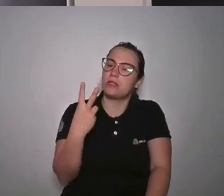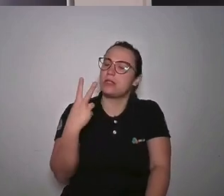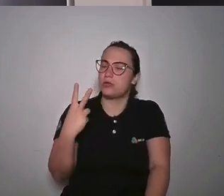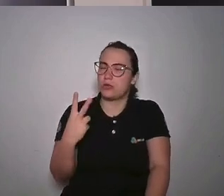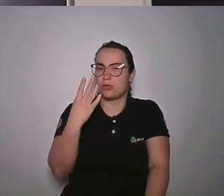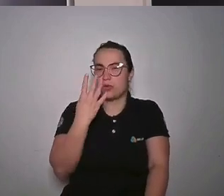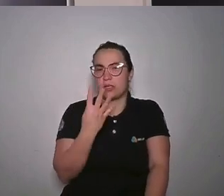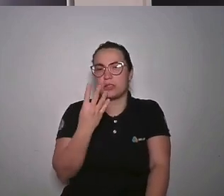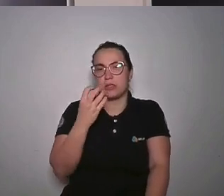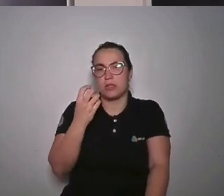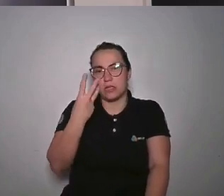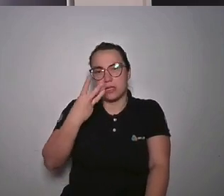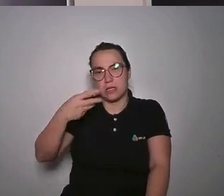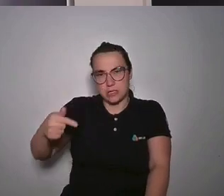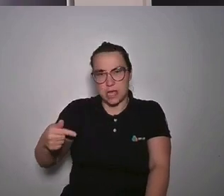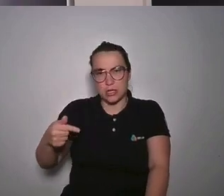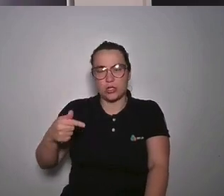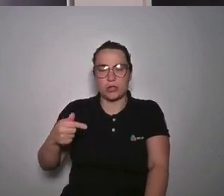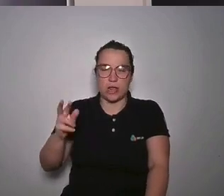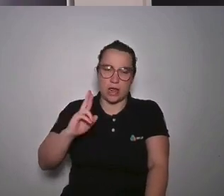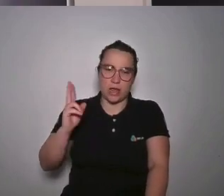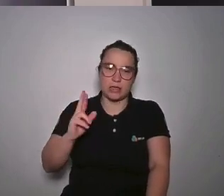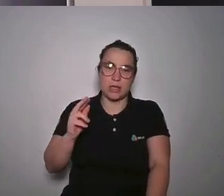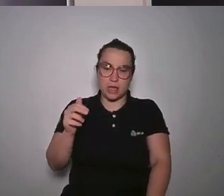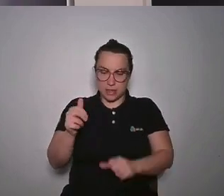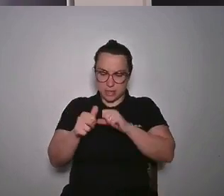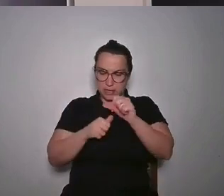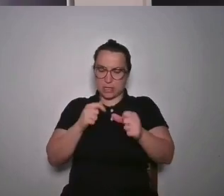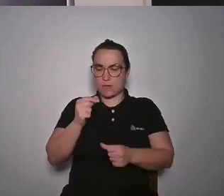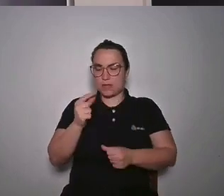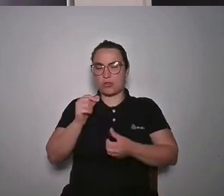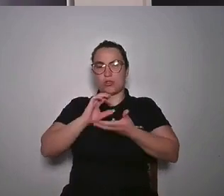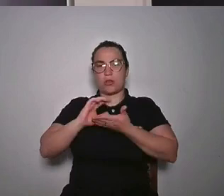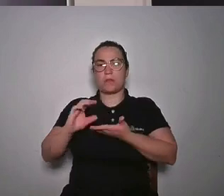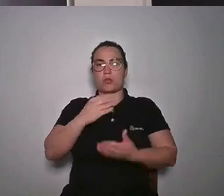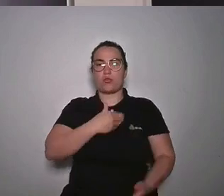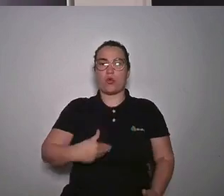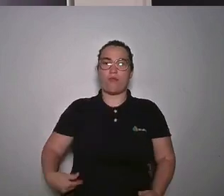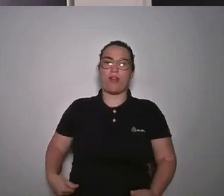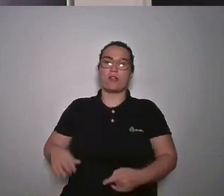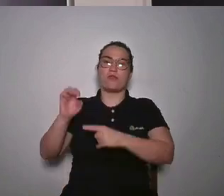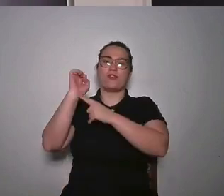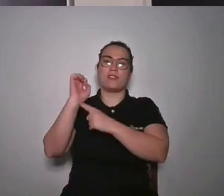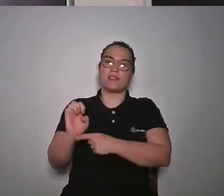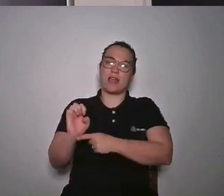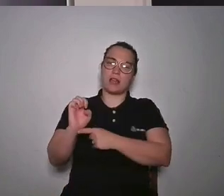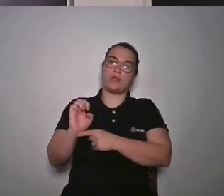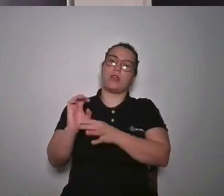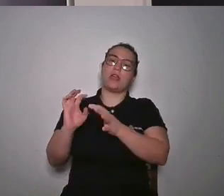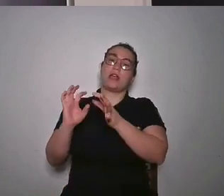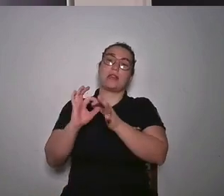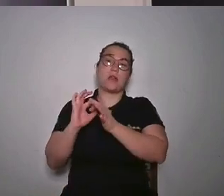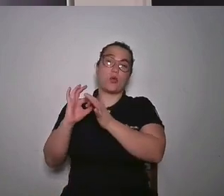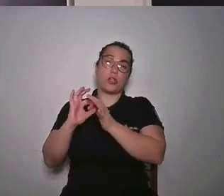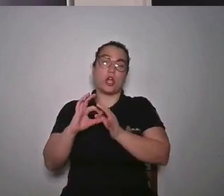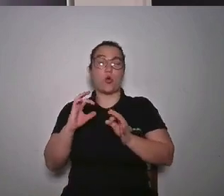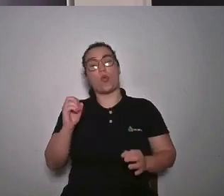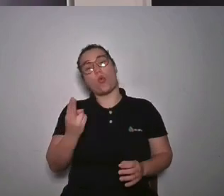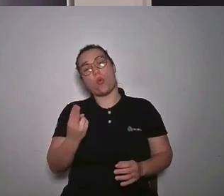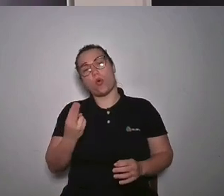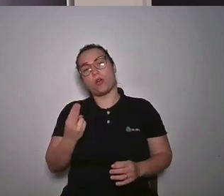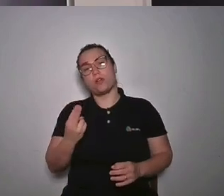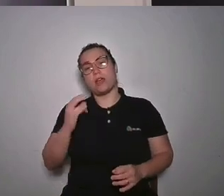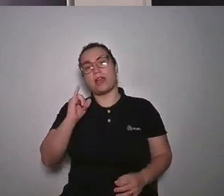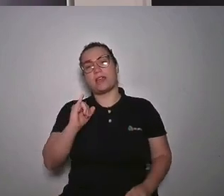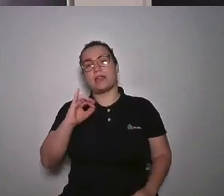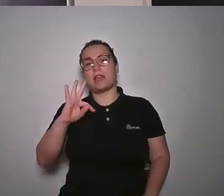1.332.437. Nas transferências de capital que vem do governo do Estado e da União, ou talvez através da Itaipu,